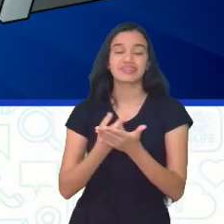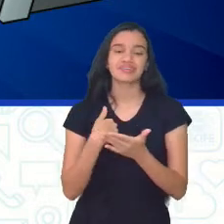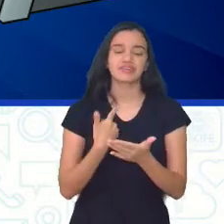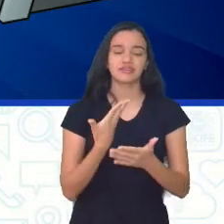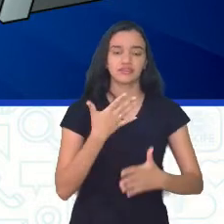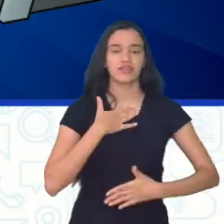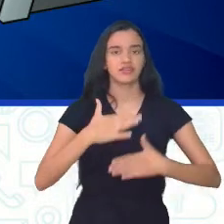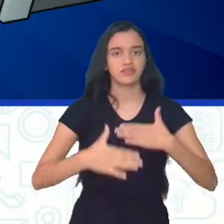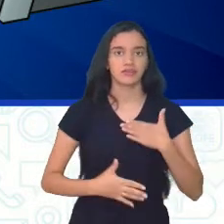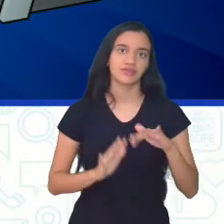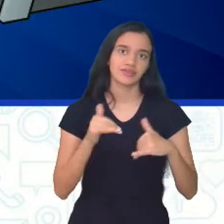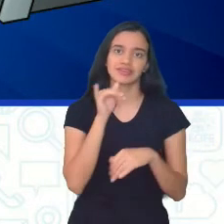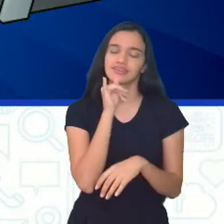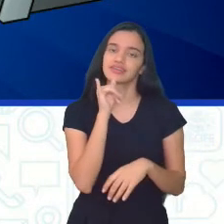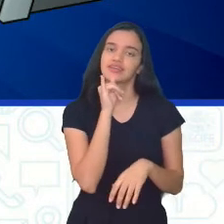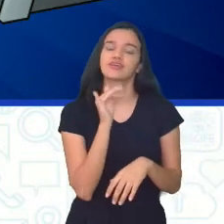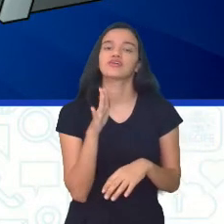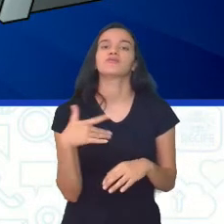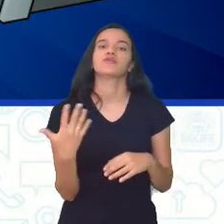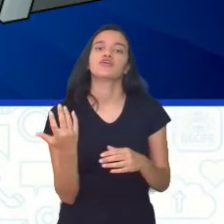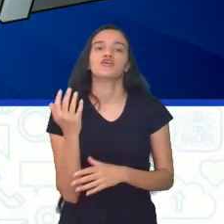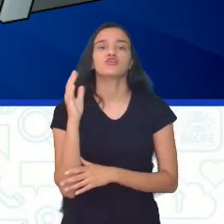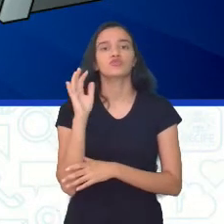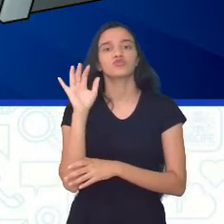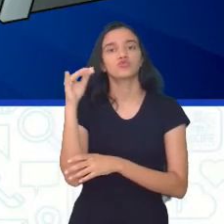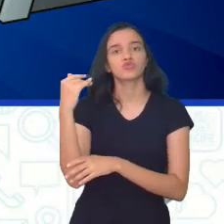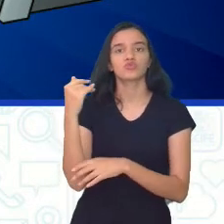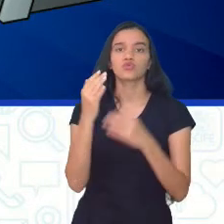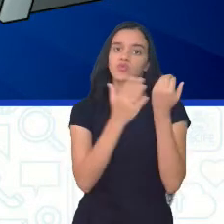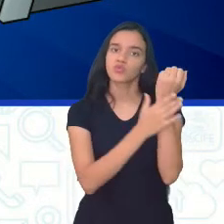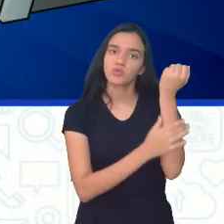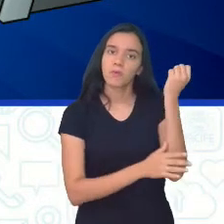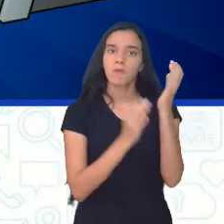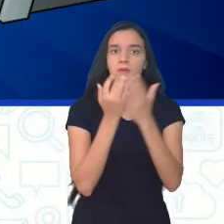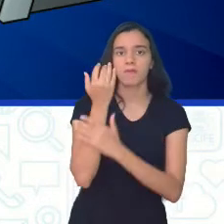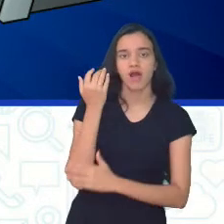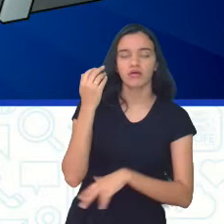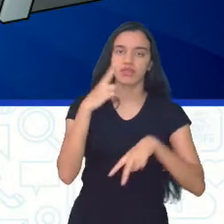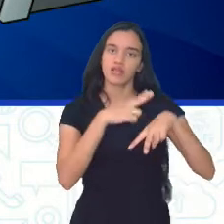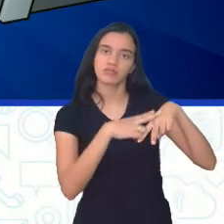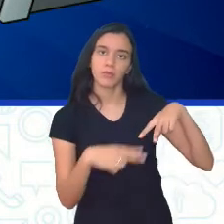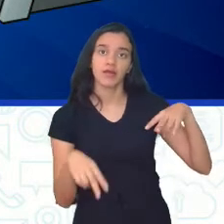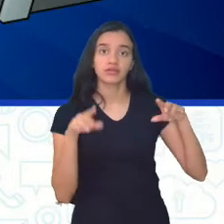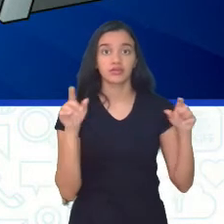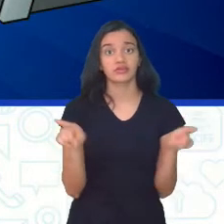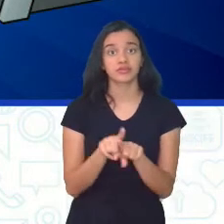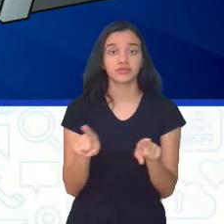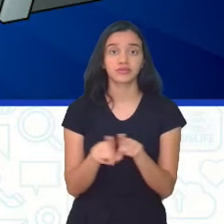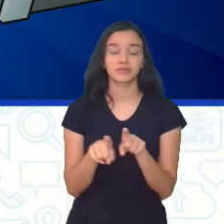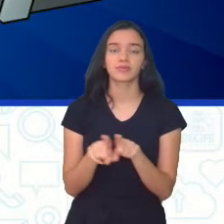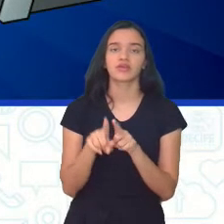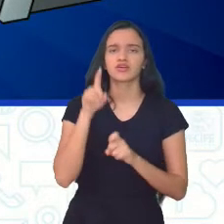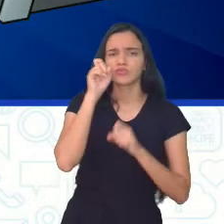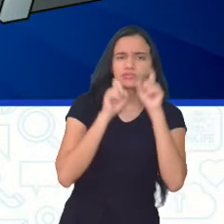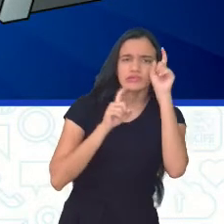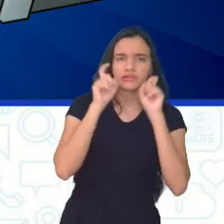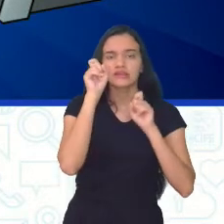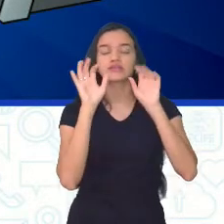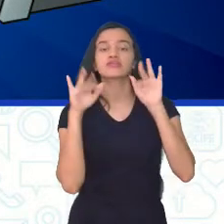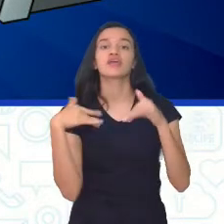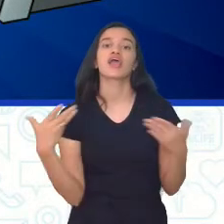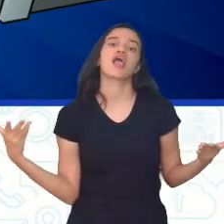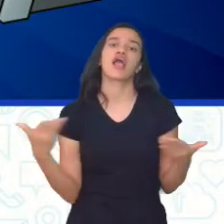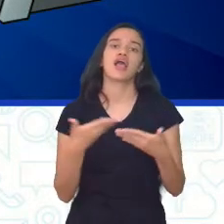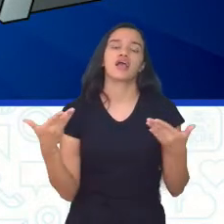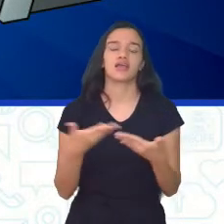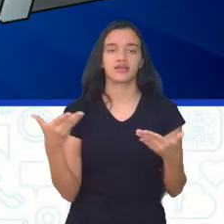músculos, a questão aí dos braços, das pernas e também do gesticular, os músculos da nossa face. E agora vem um